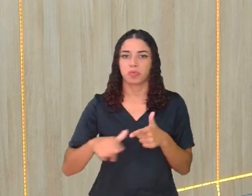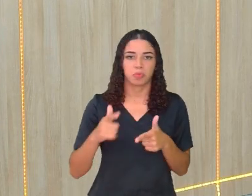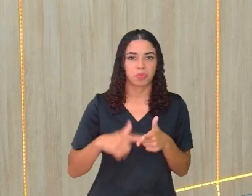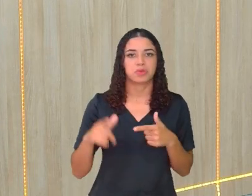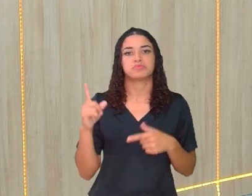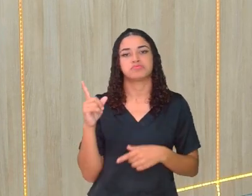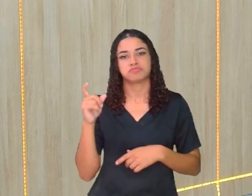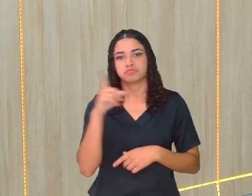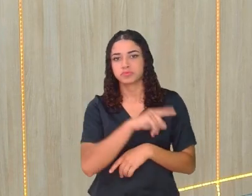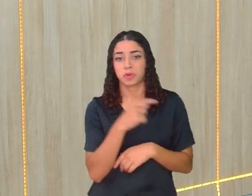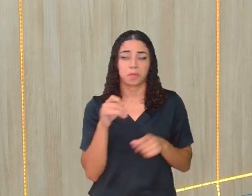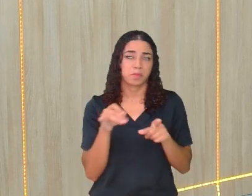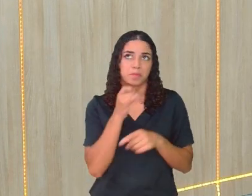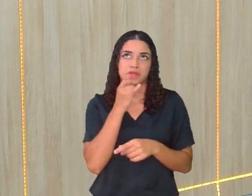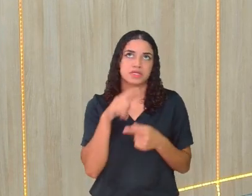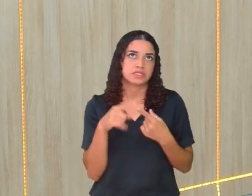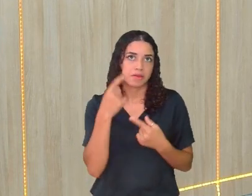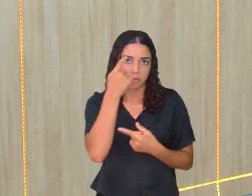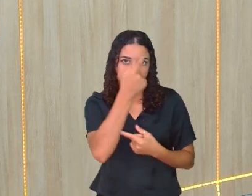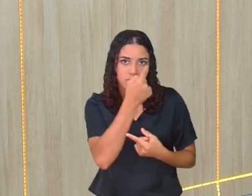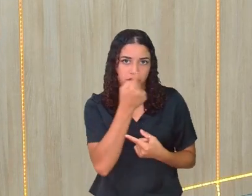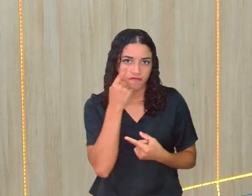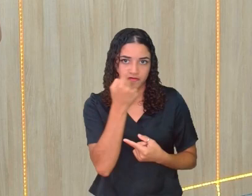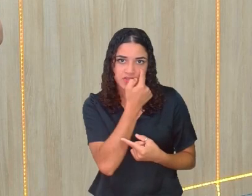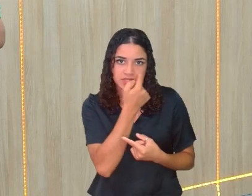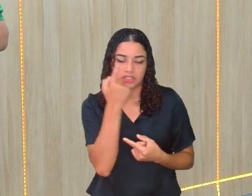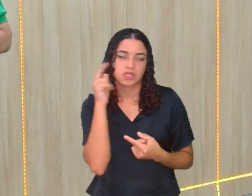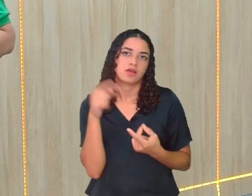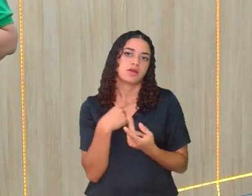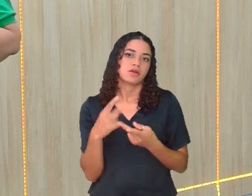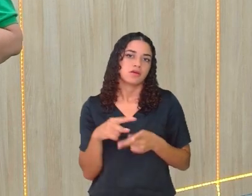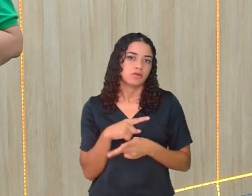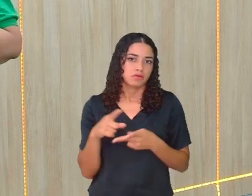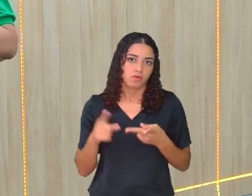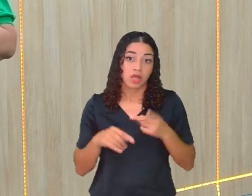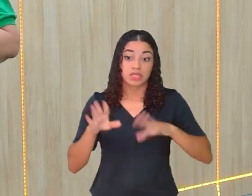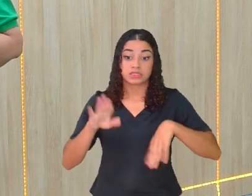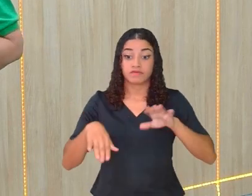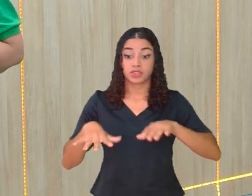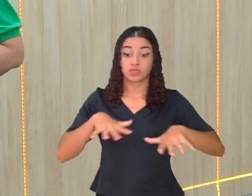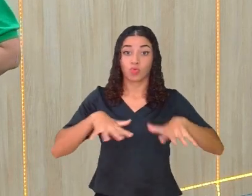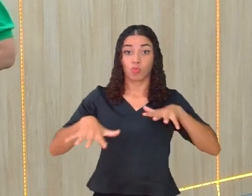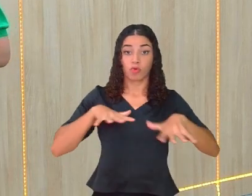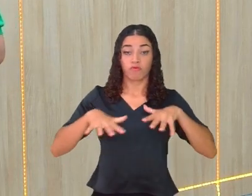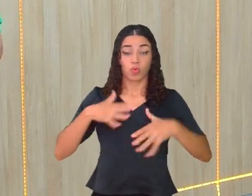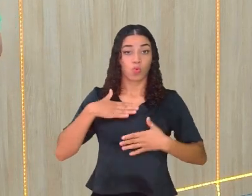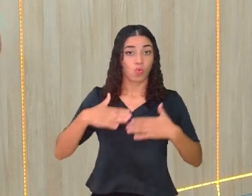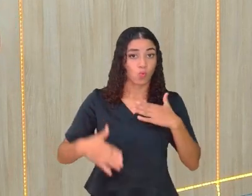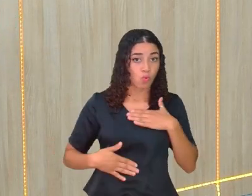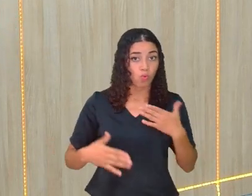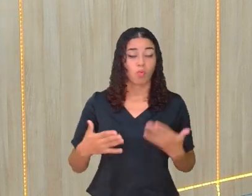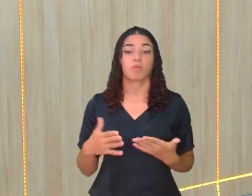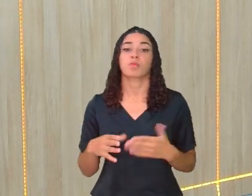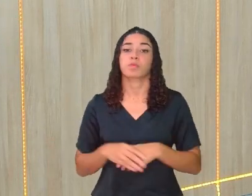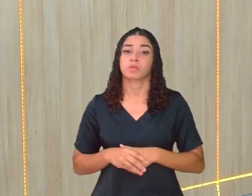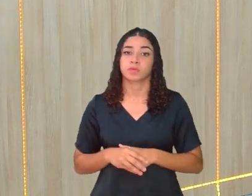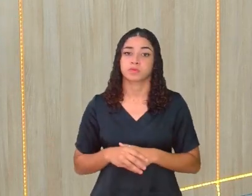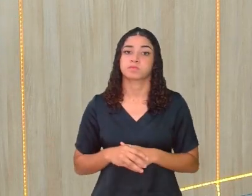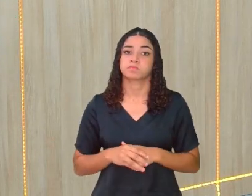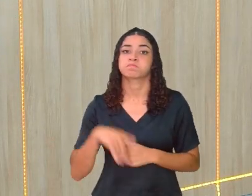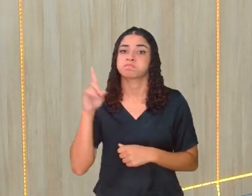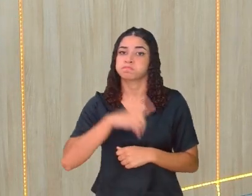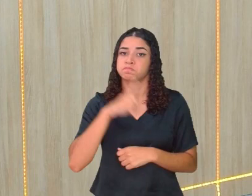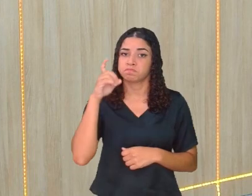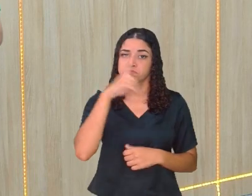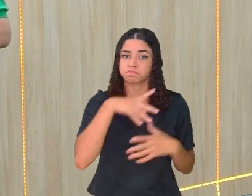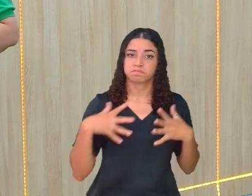à visão, em relação à mobilidade dos órgãos, principalmente dos membros. Então, aí trazendo muitas complicações ao